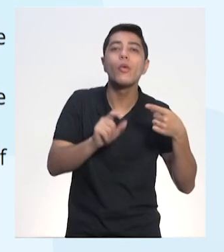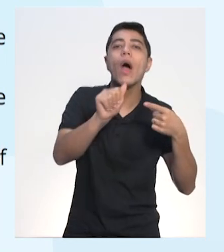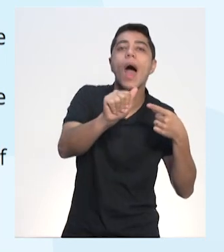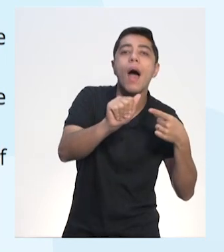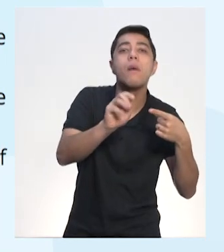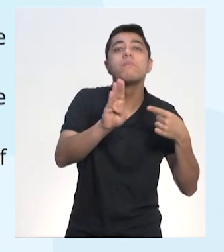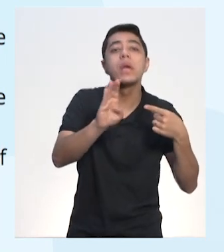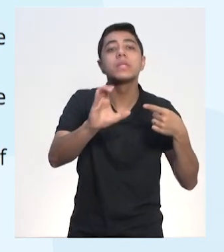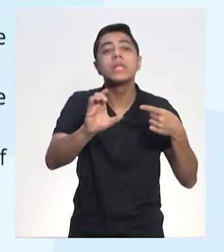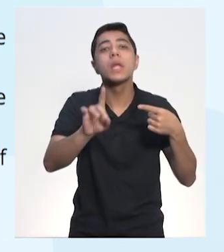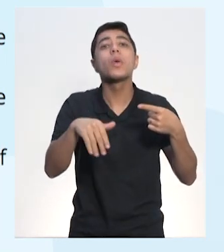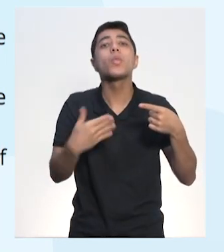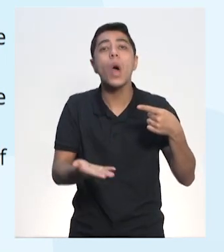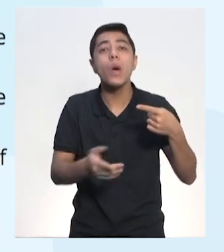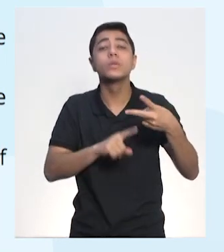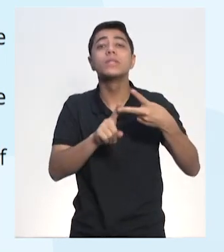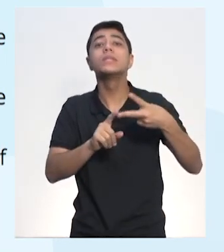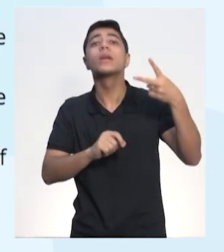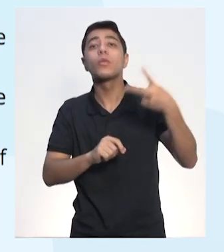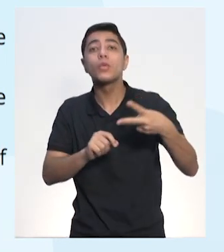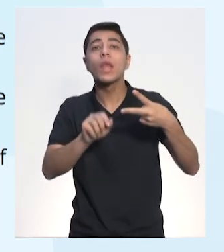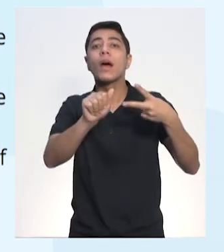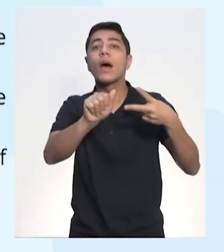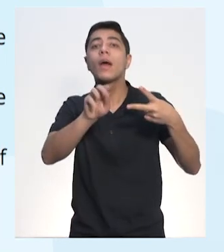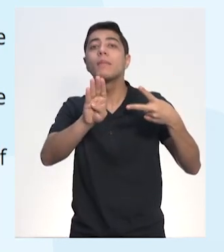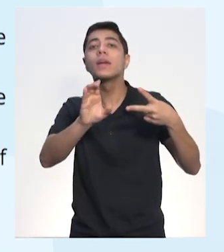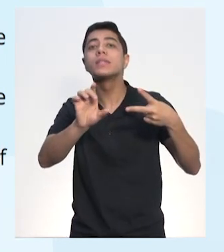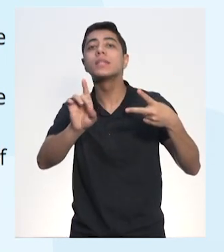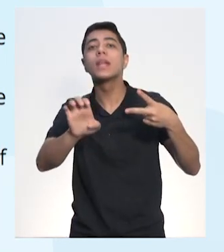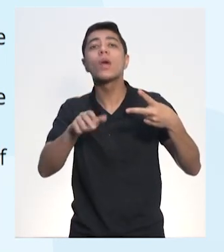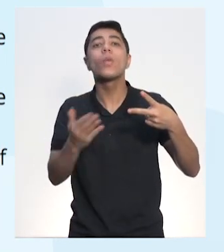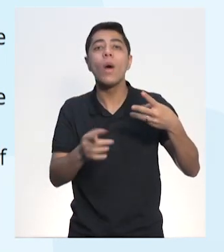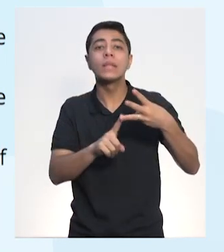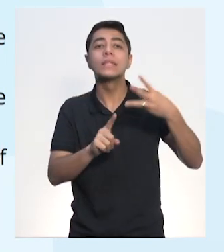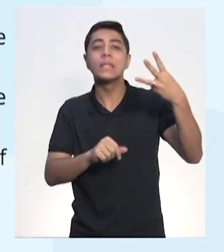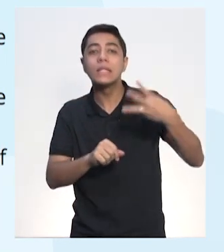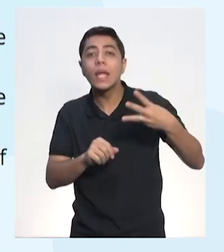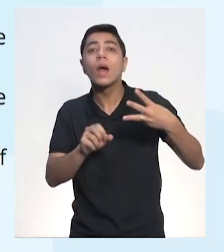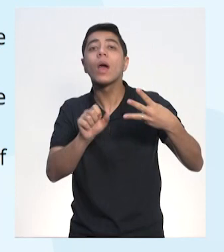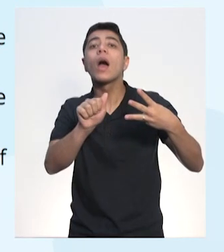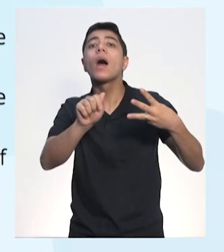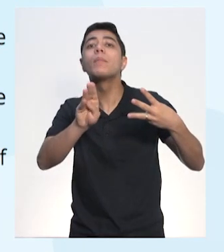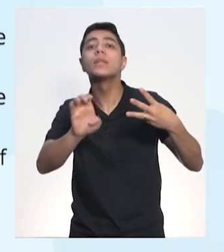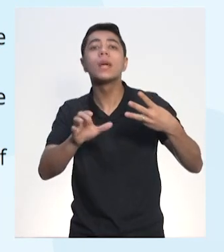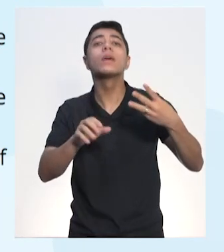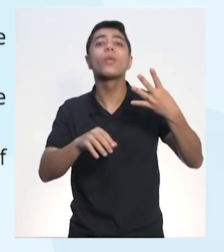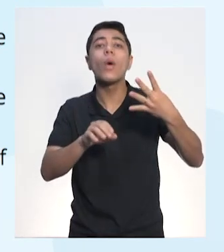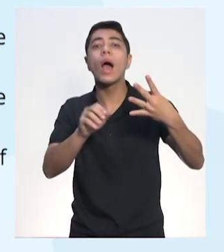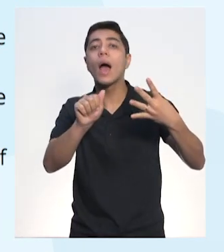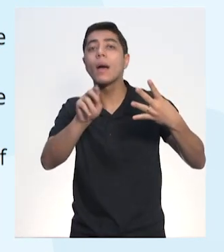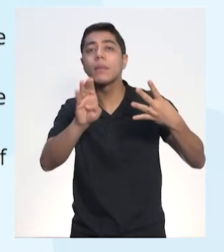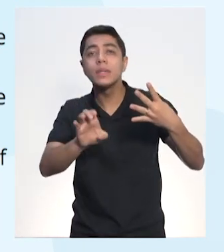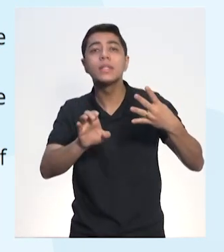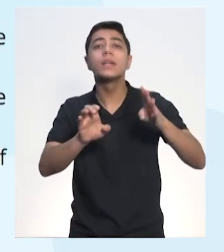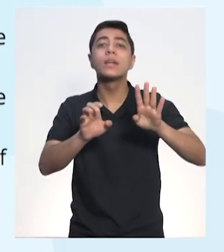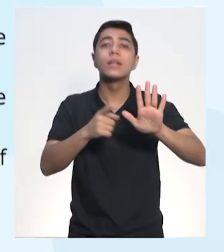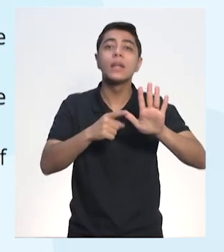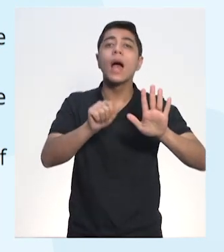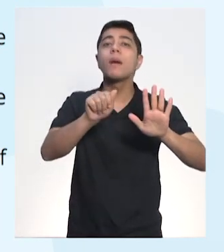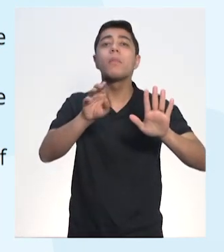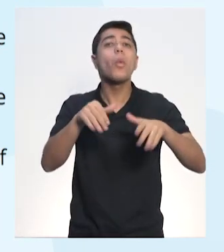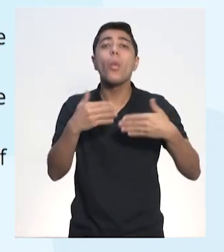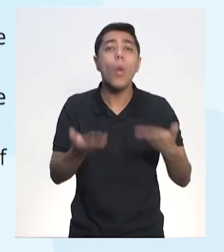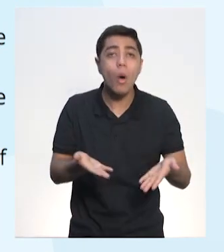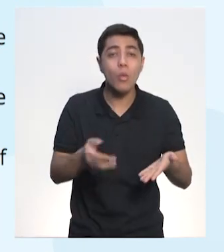3, colocam todas de uma vez no chat, para a gente poder fazer a correção de maneira mais rápida, certo? Então, vocês têm 2 minutinhos aí para